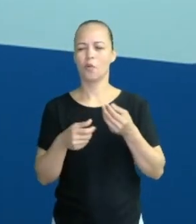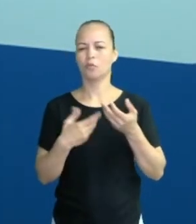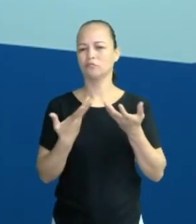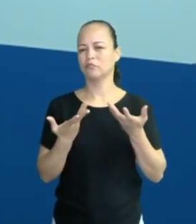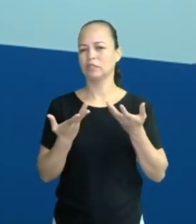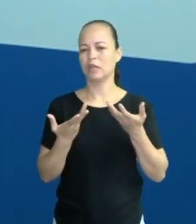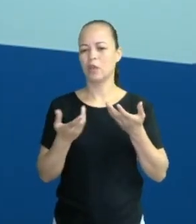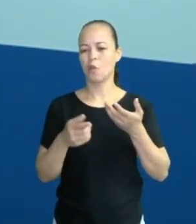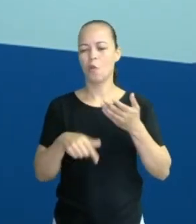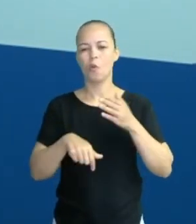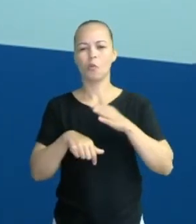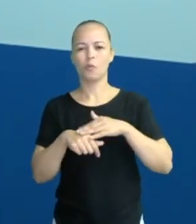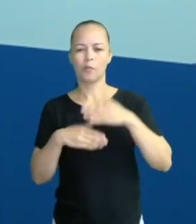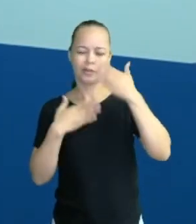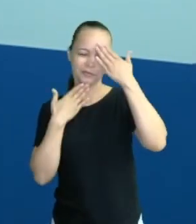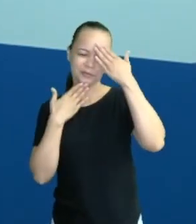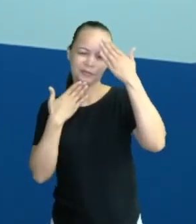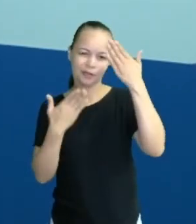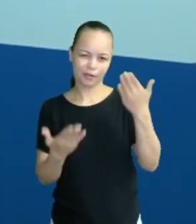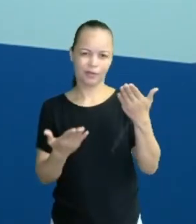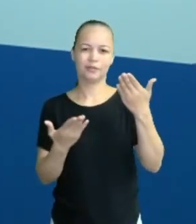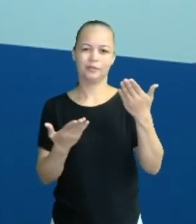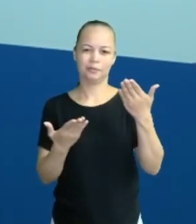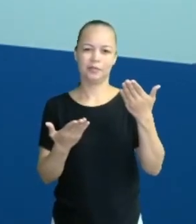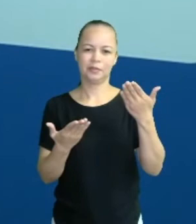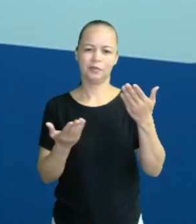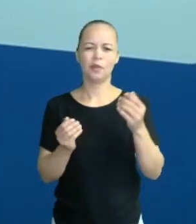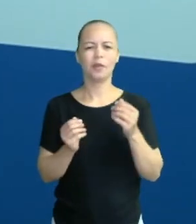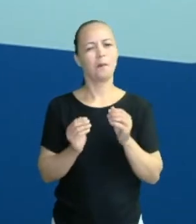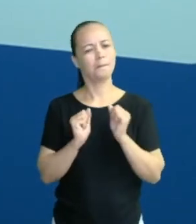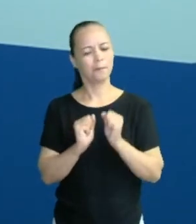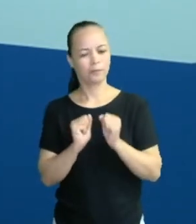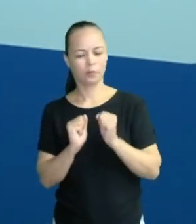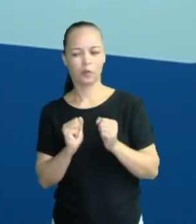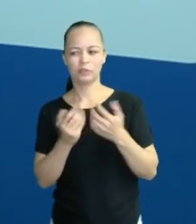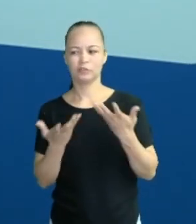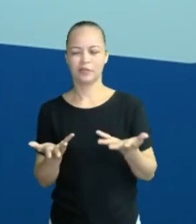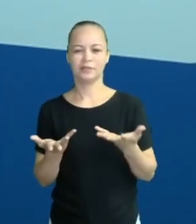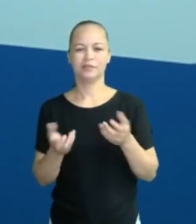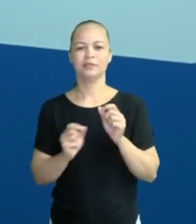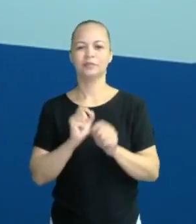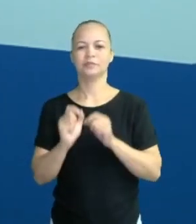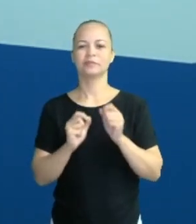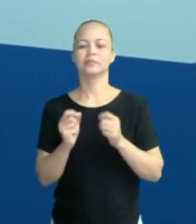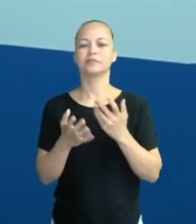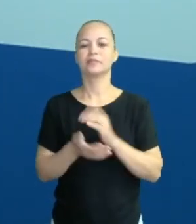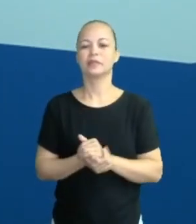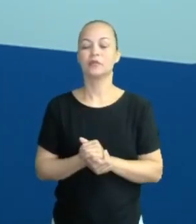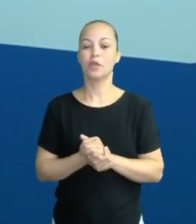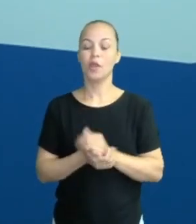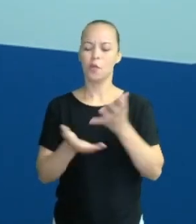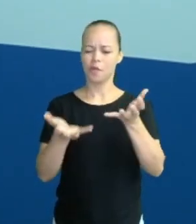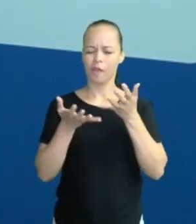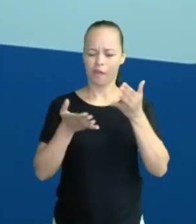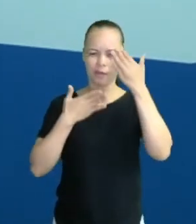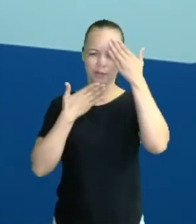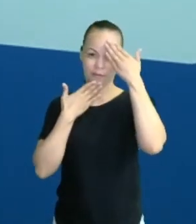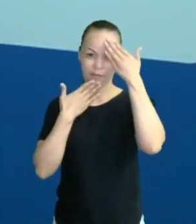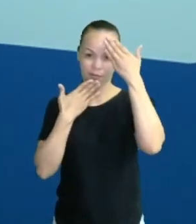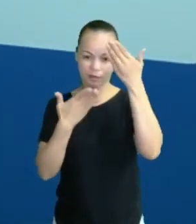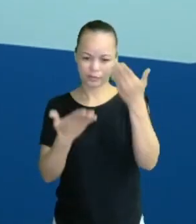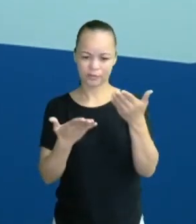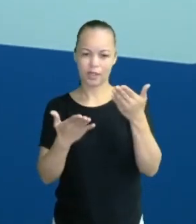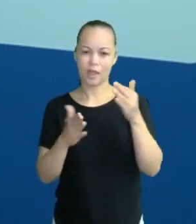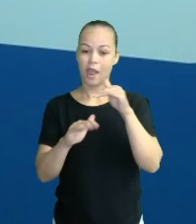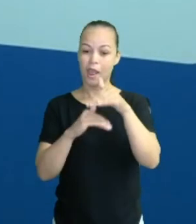de momento de agradecimento. Posso fazer? Vou fazer. Mas também, se não permitir, eu já estou fazendo. Eu queria agradecer aqui a